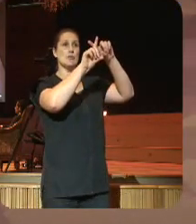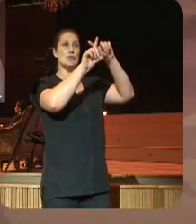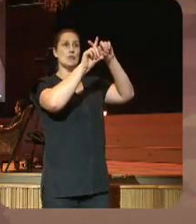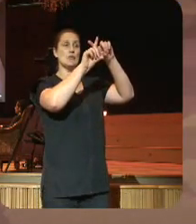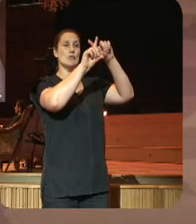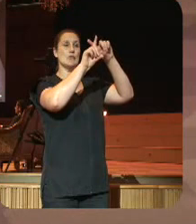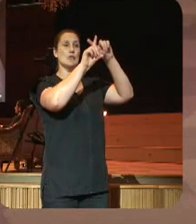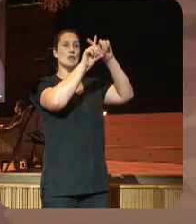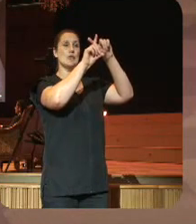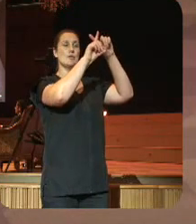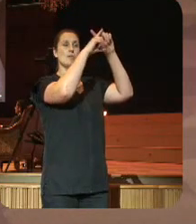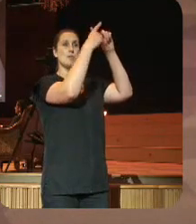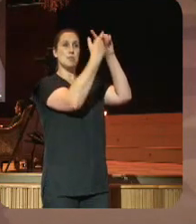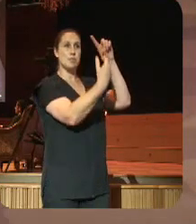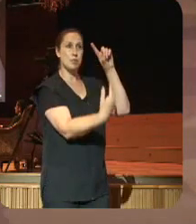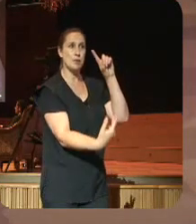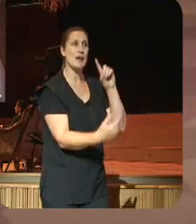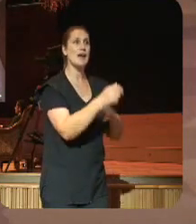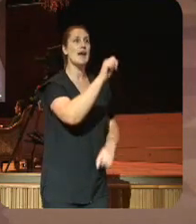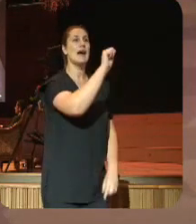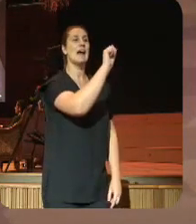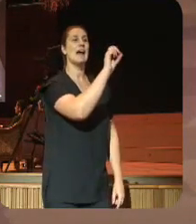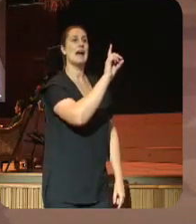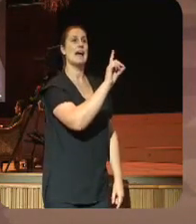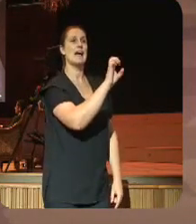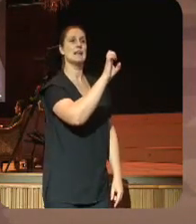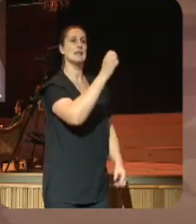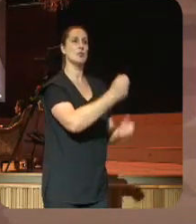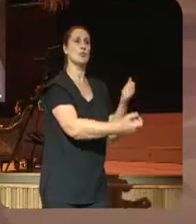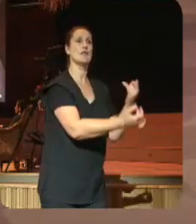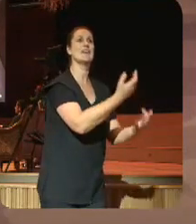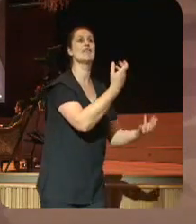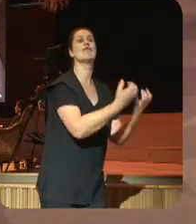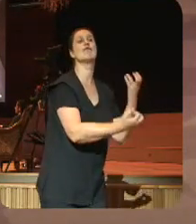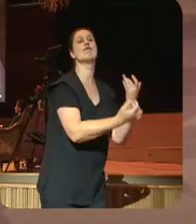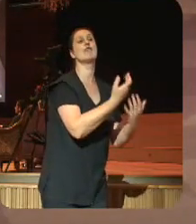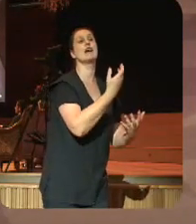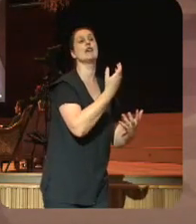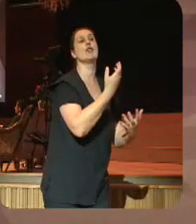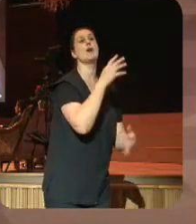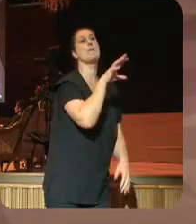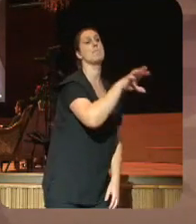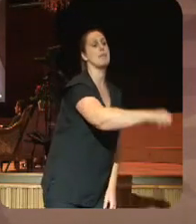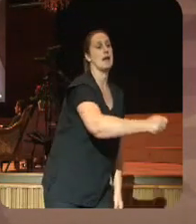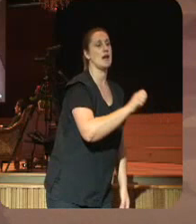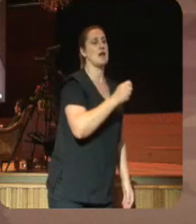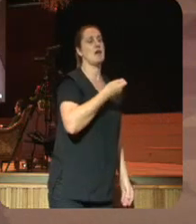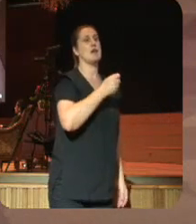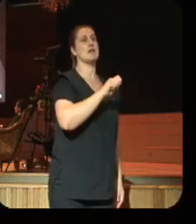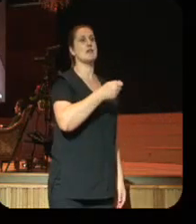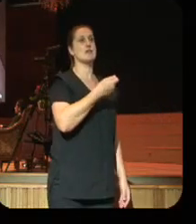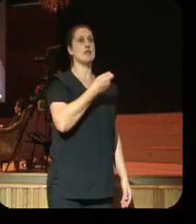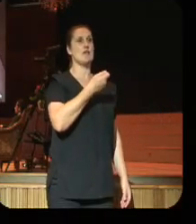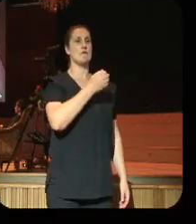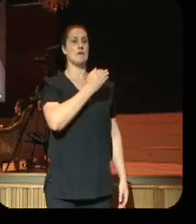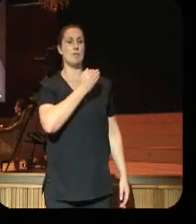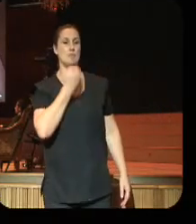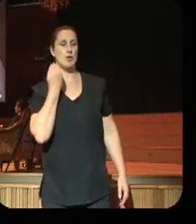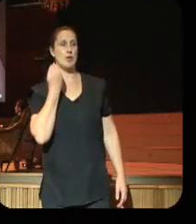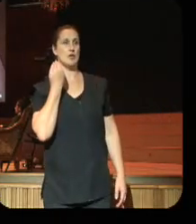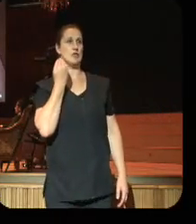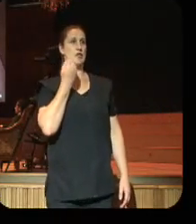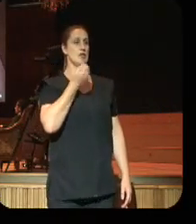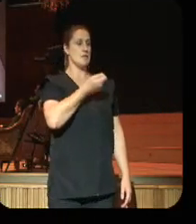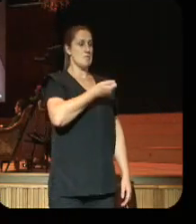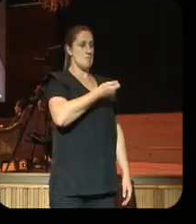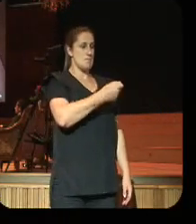ao Hades, lugar que a gente chama de inferno, e toma das mãos de Satanás as chaves da morte e do